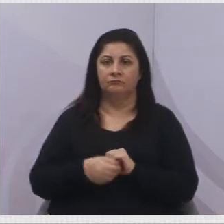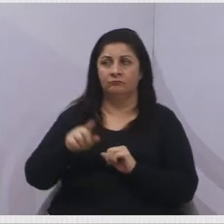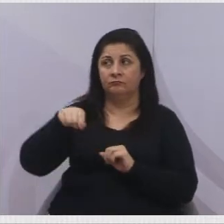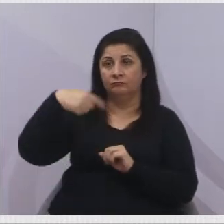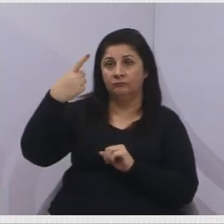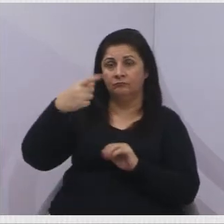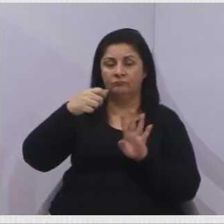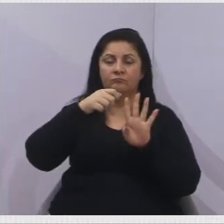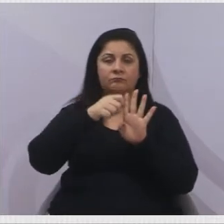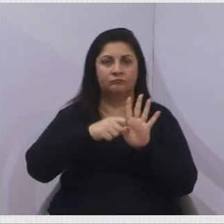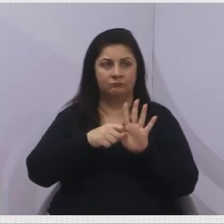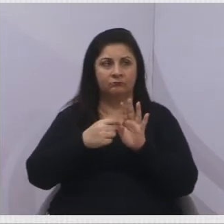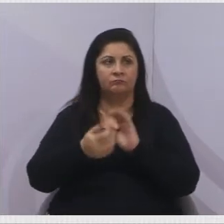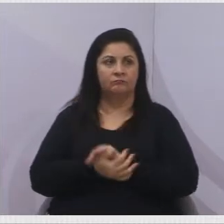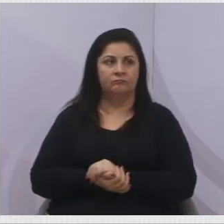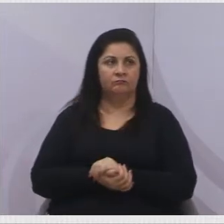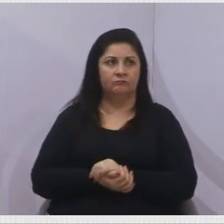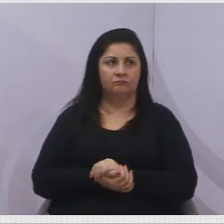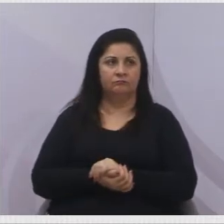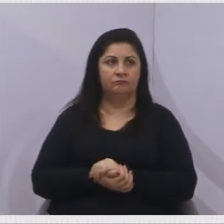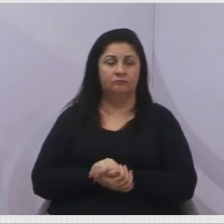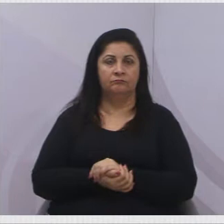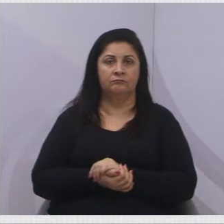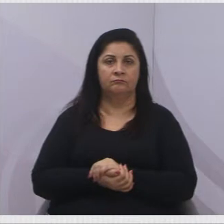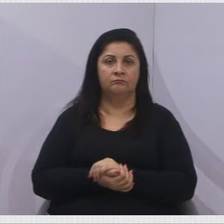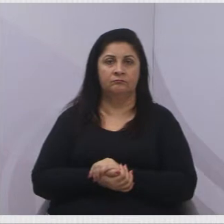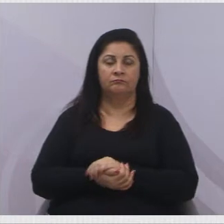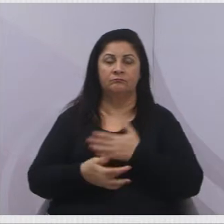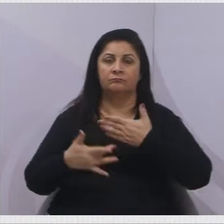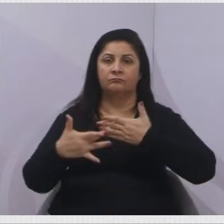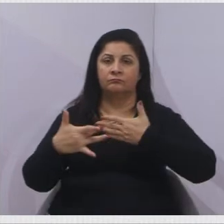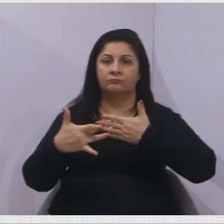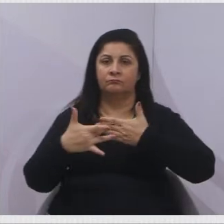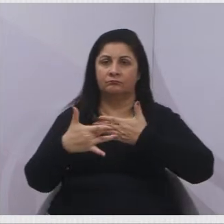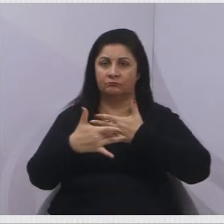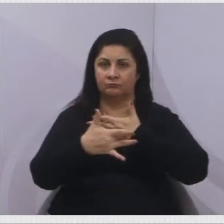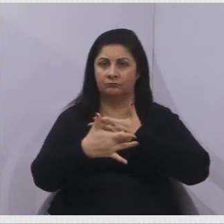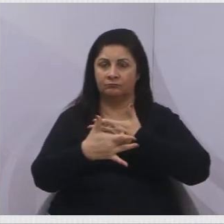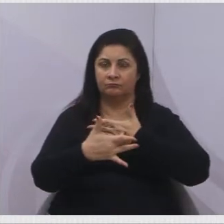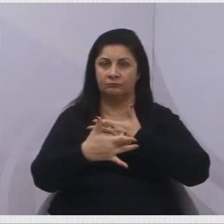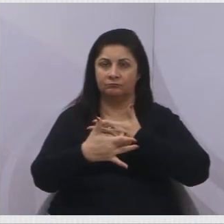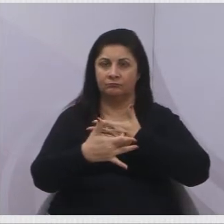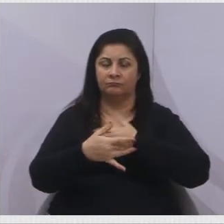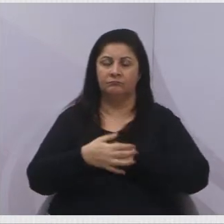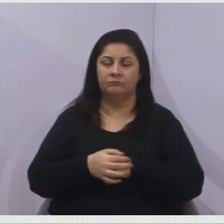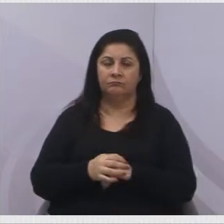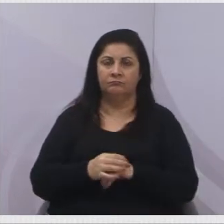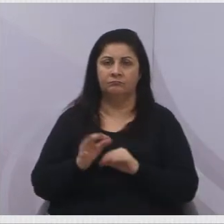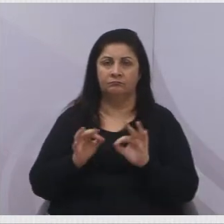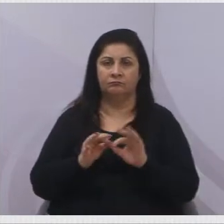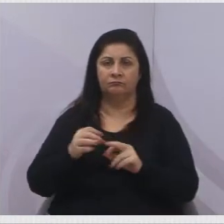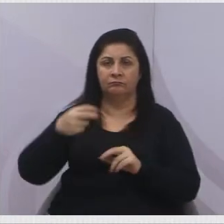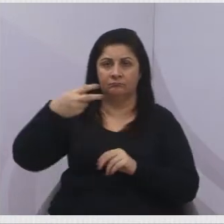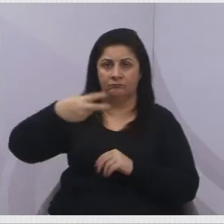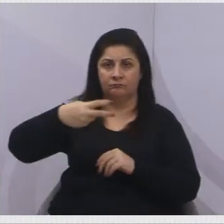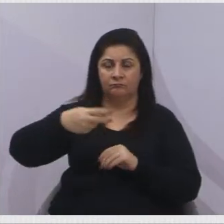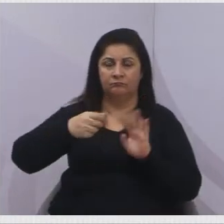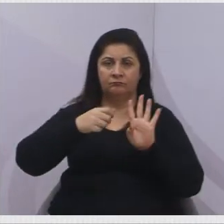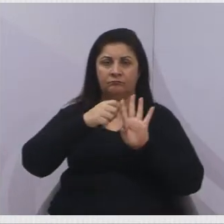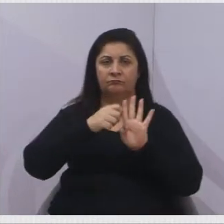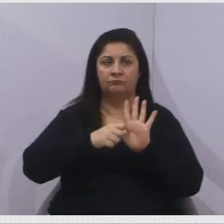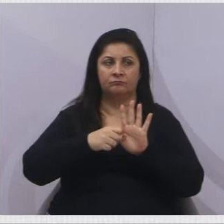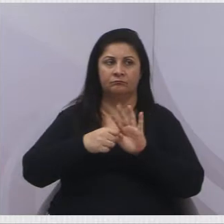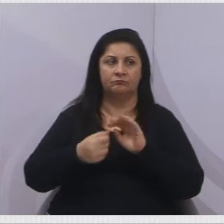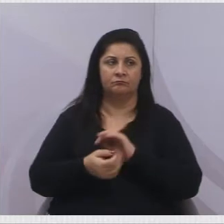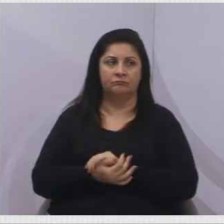quadrimestre. Os exames agendados com encaminhamentos gerados no segundo quadrimestre, nós